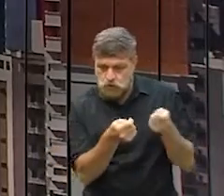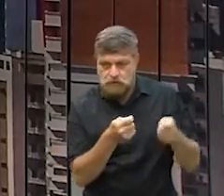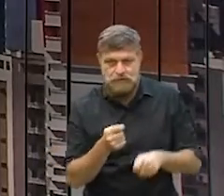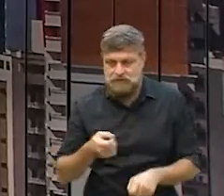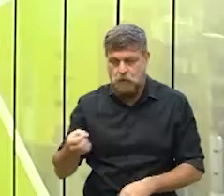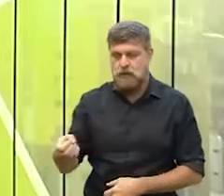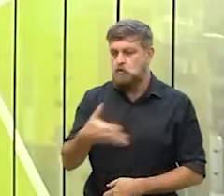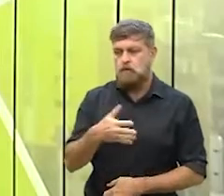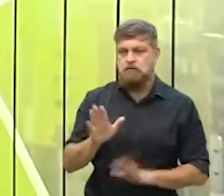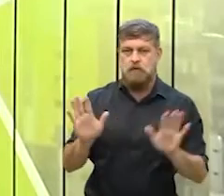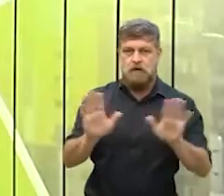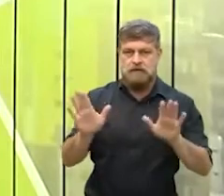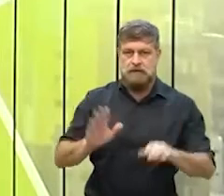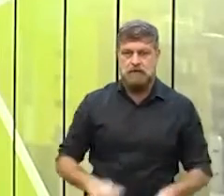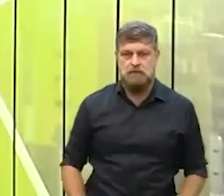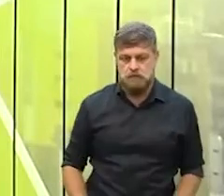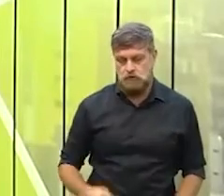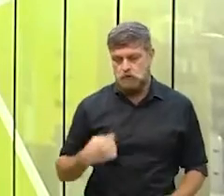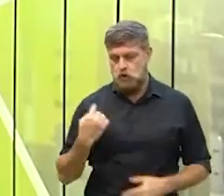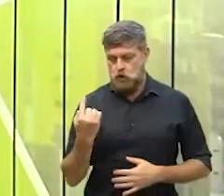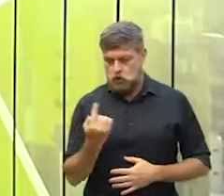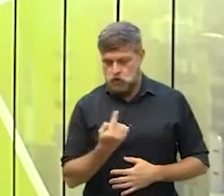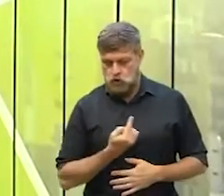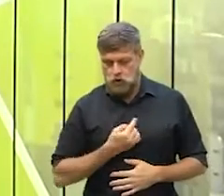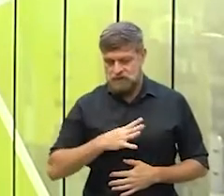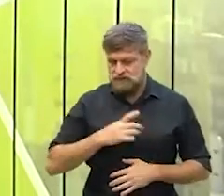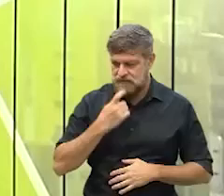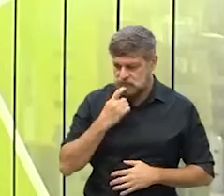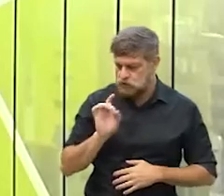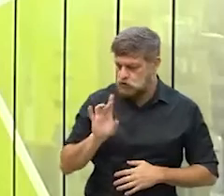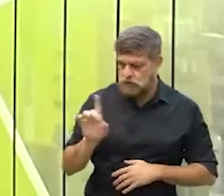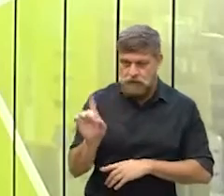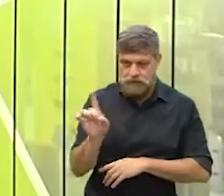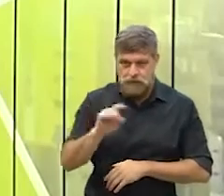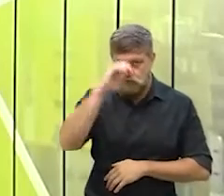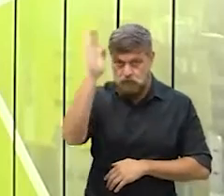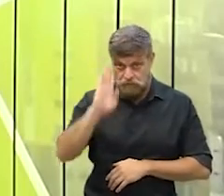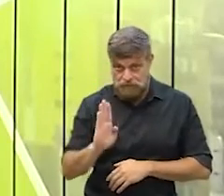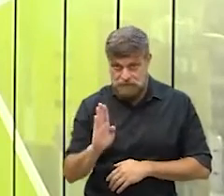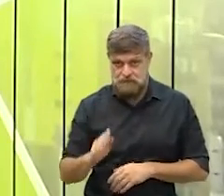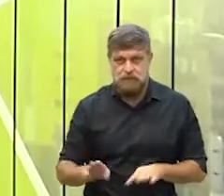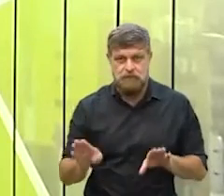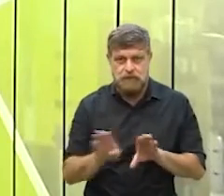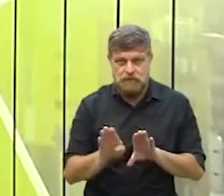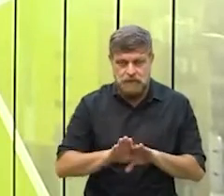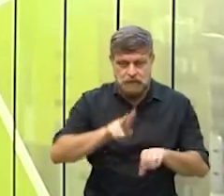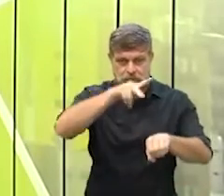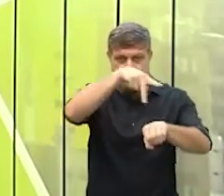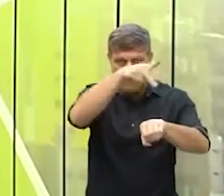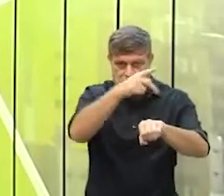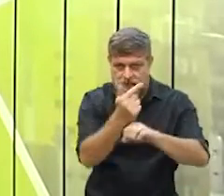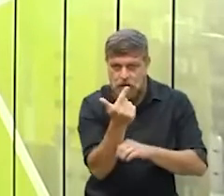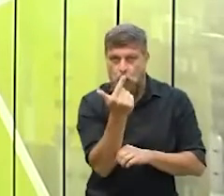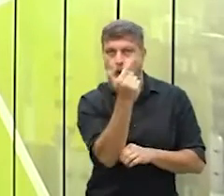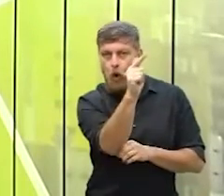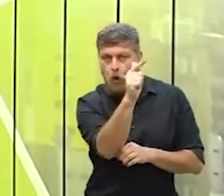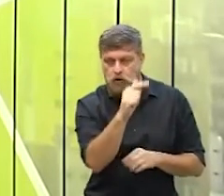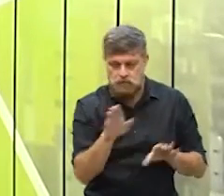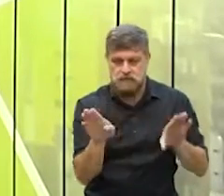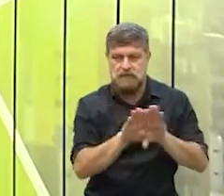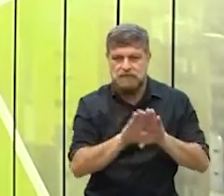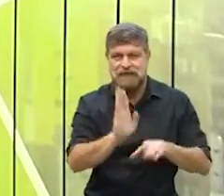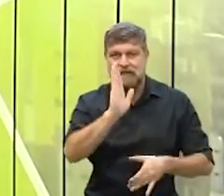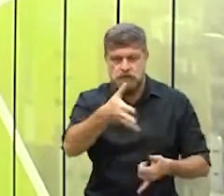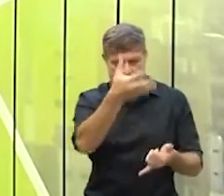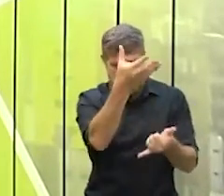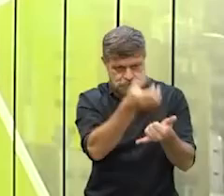não é recente e também não é exclusivo à nossa realidade de Campinas, do Brasil, outras entidades,